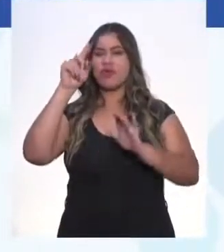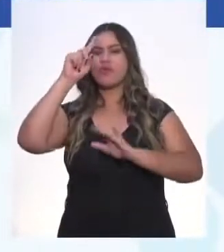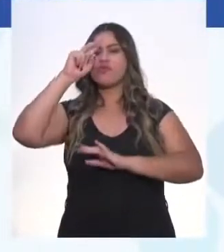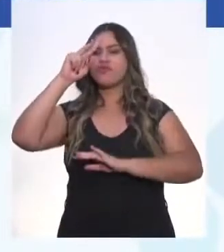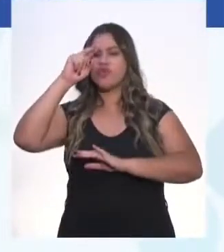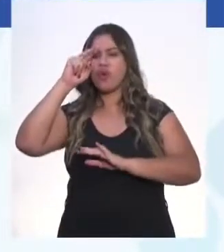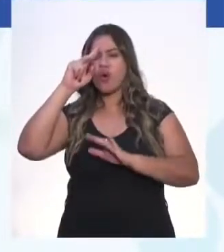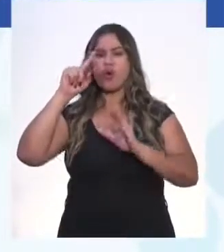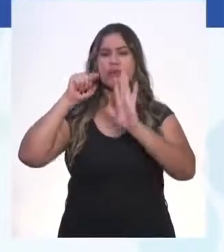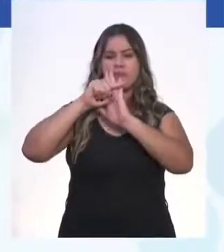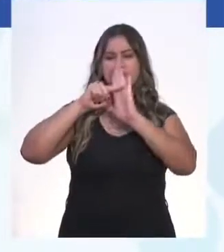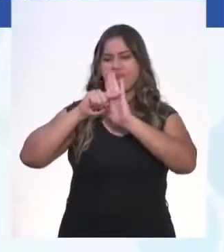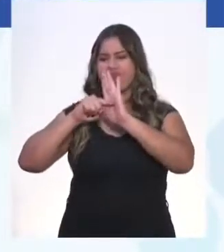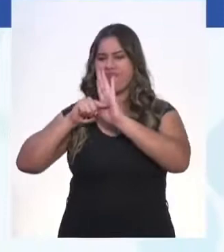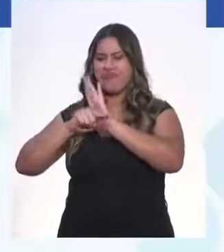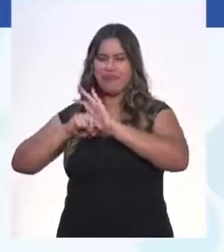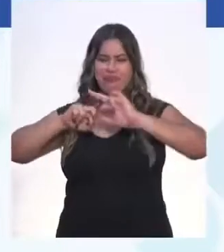campos de